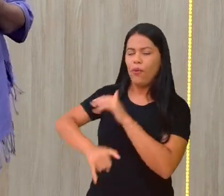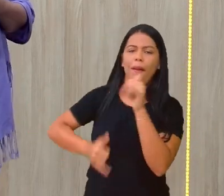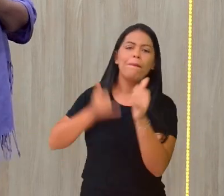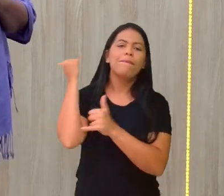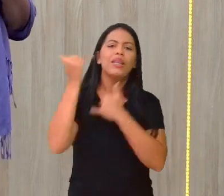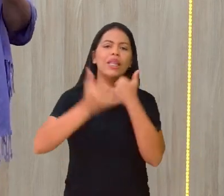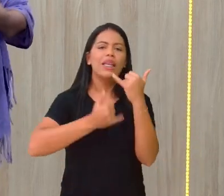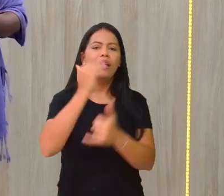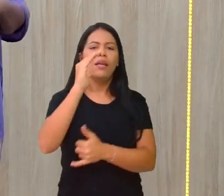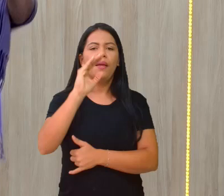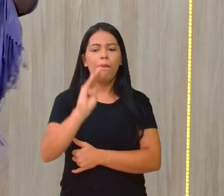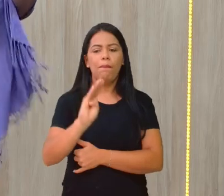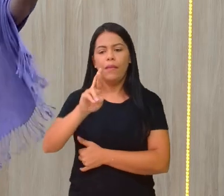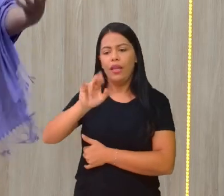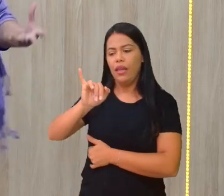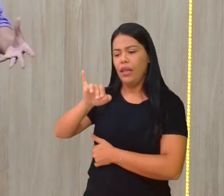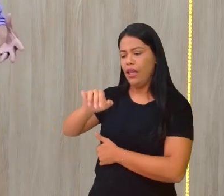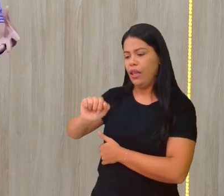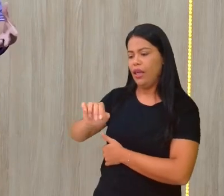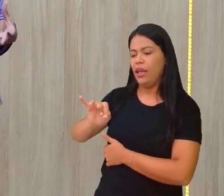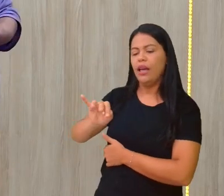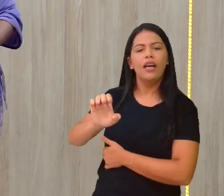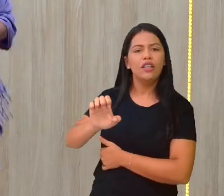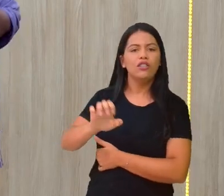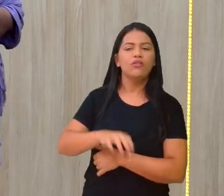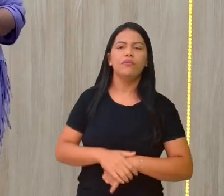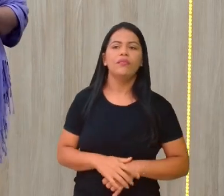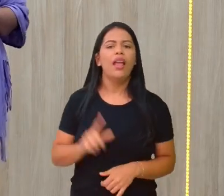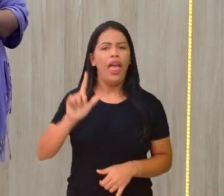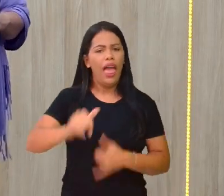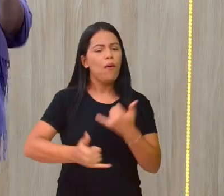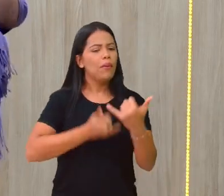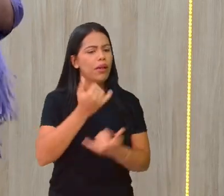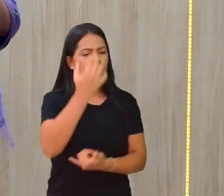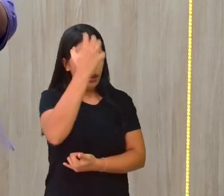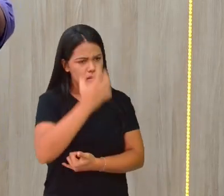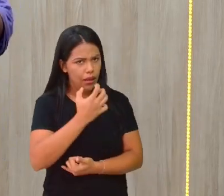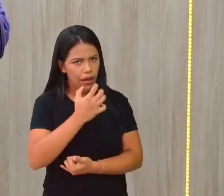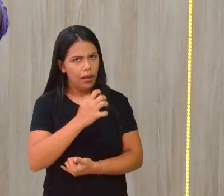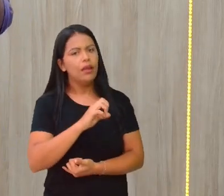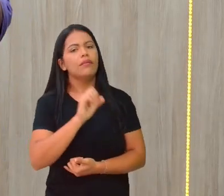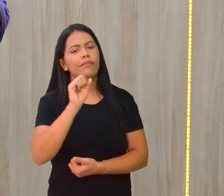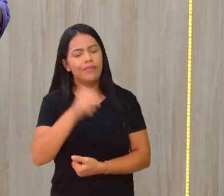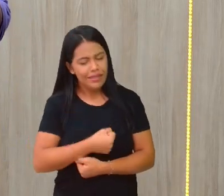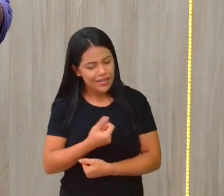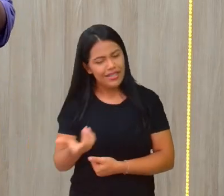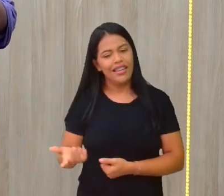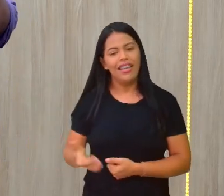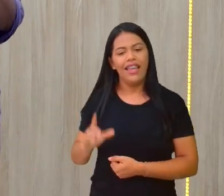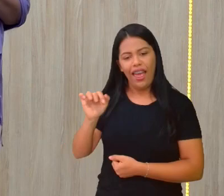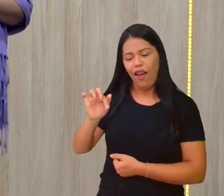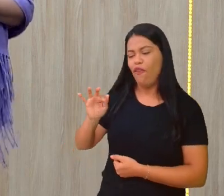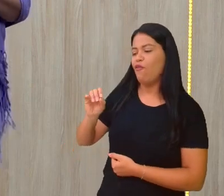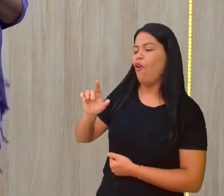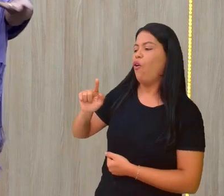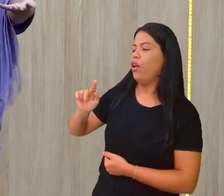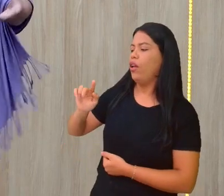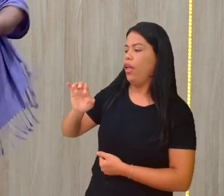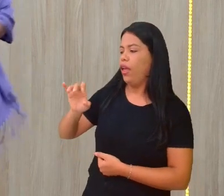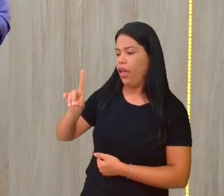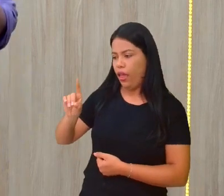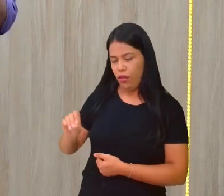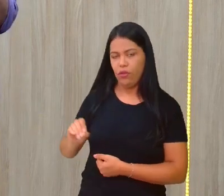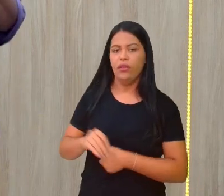tem quando a gente está brincando. É uma brincadeira séria, cênica, é um folguedo